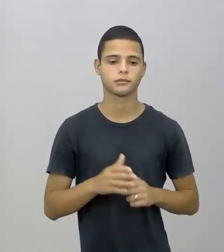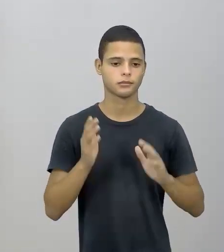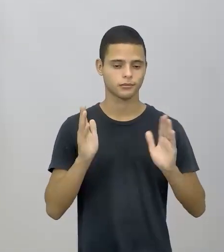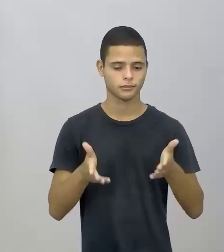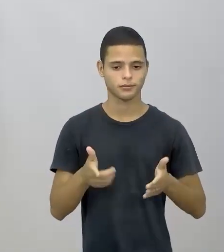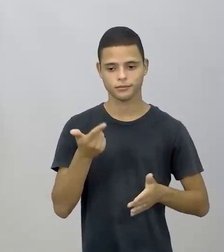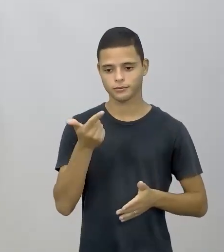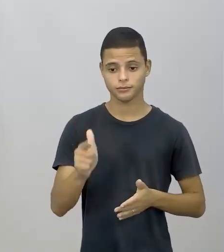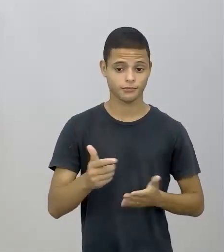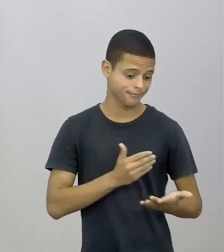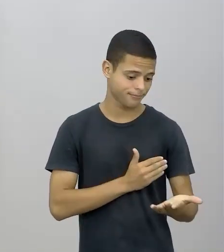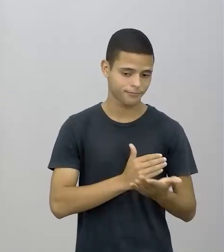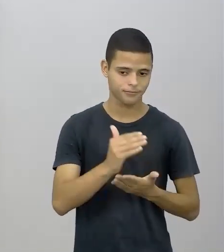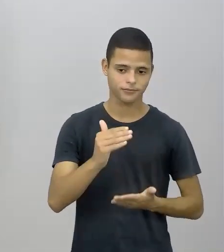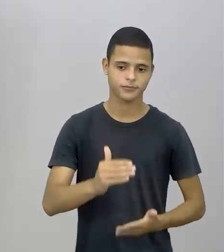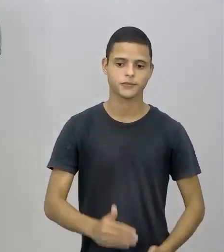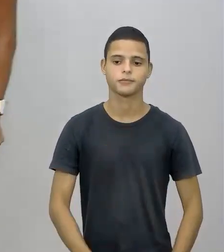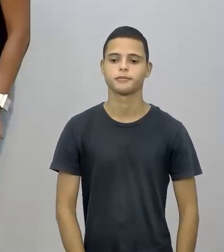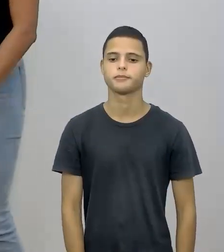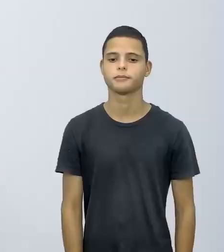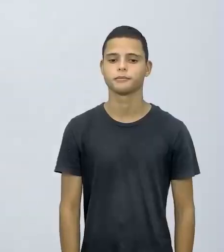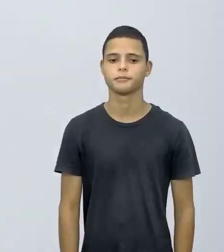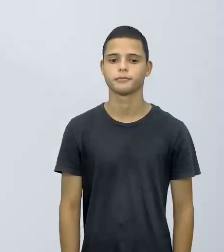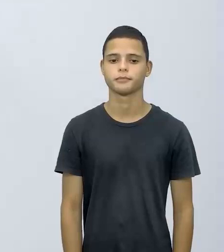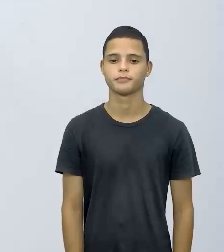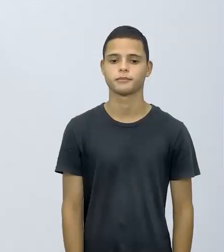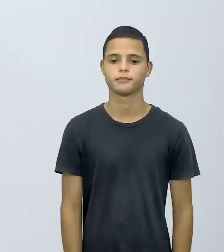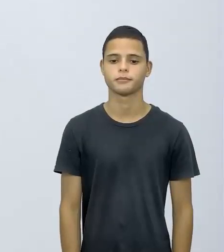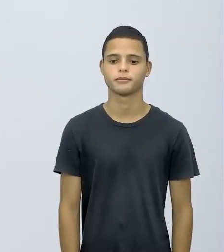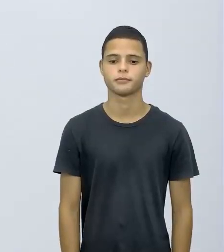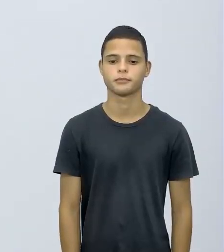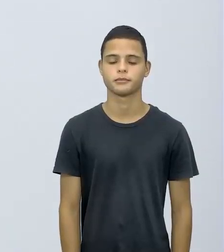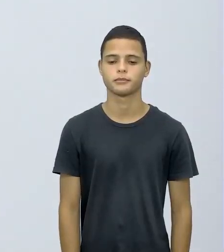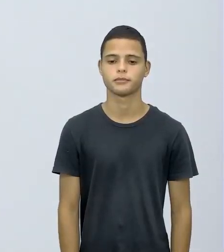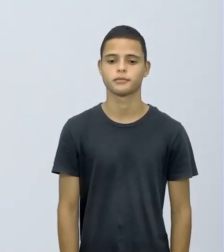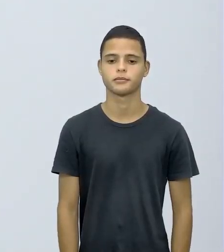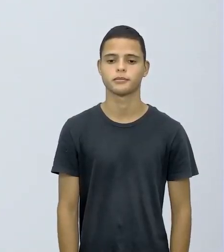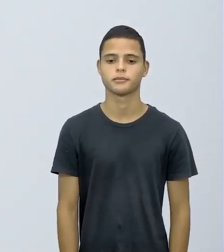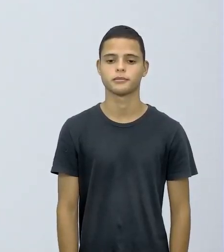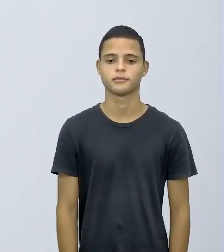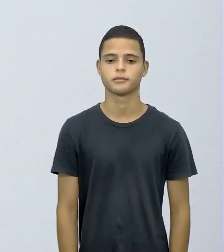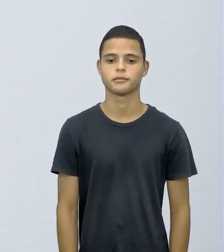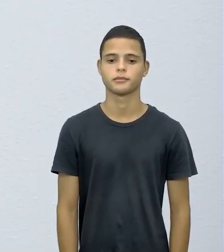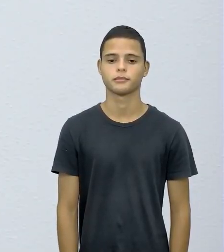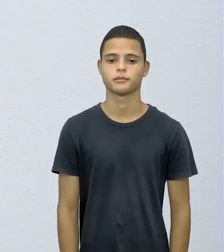Já. Eu vou movimentar minha mão aqui.